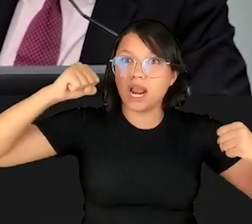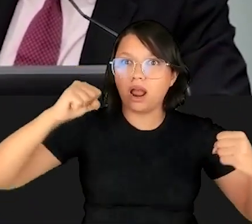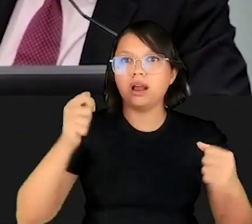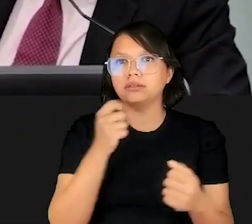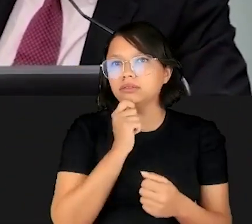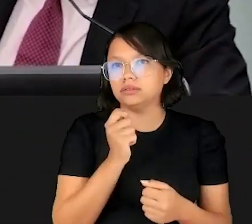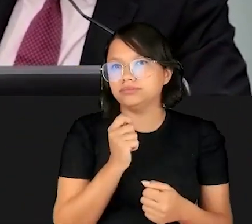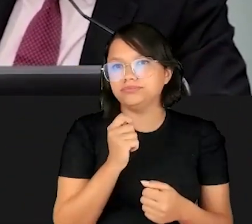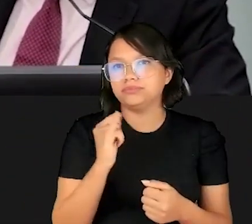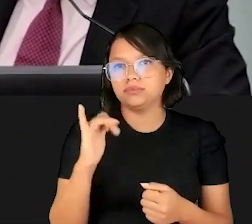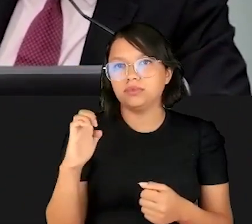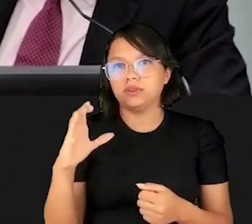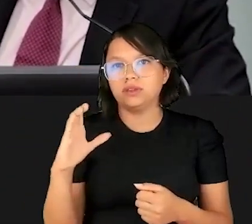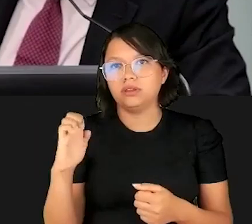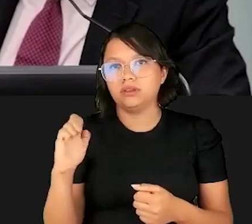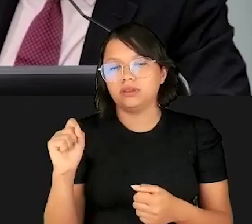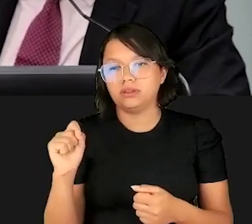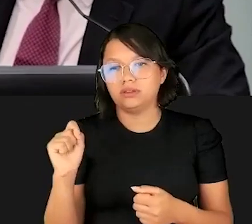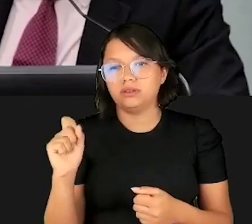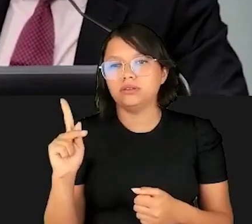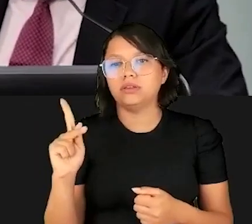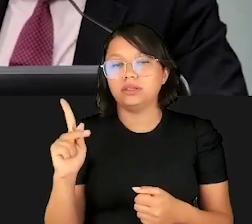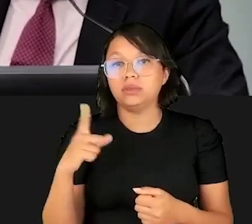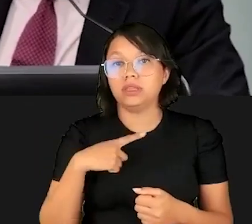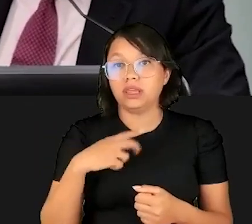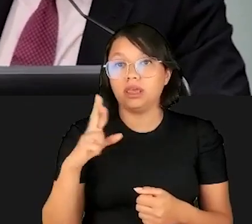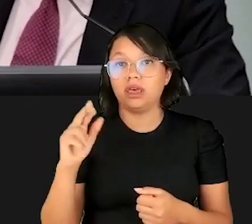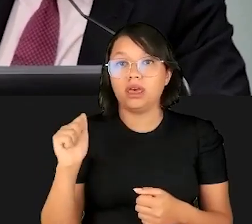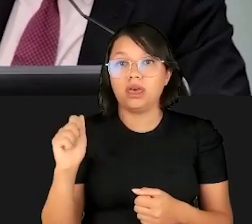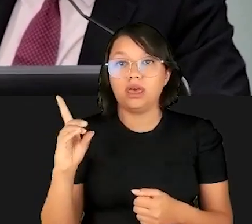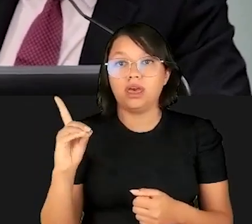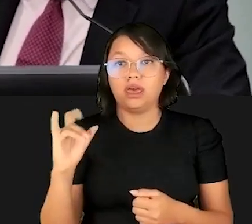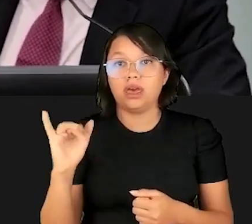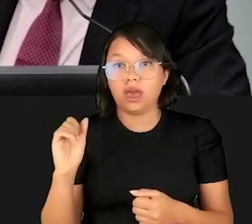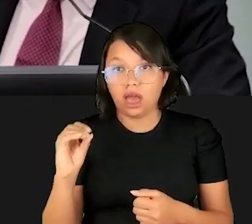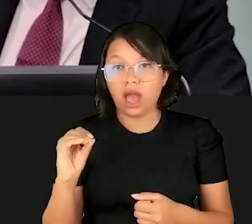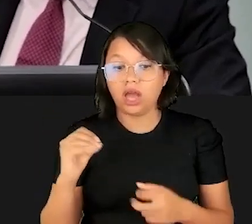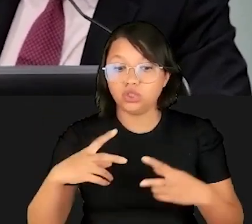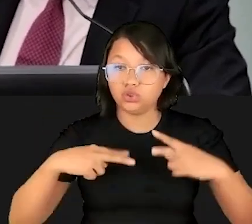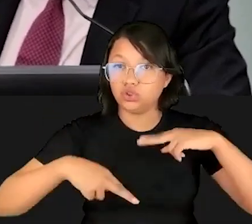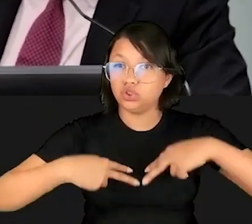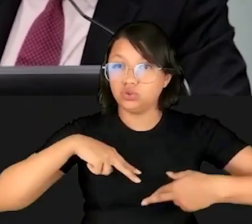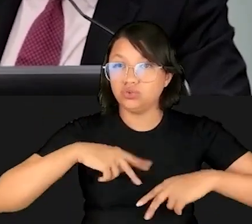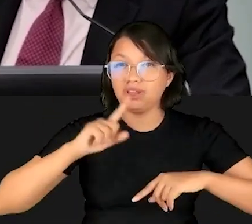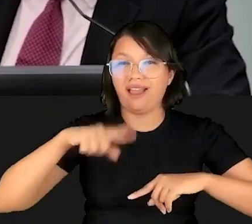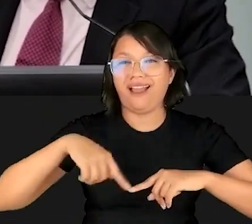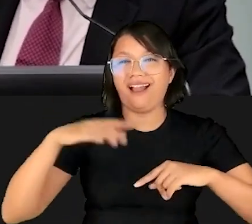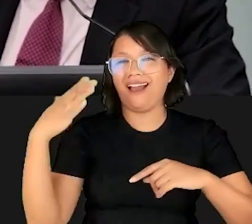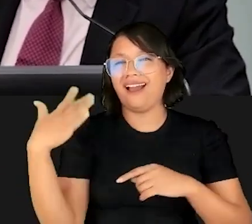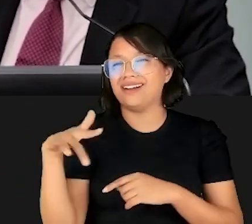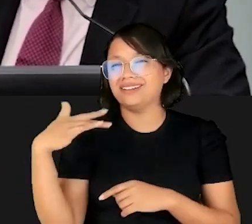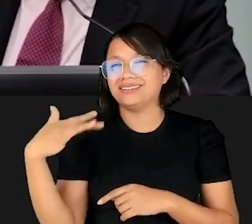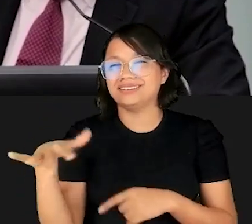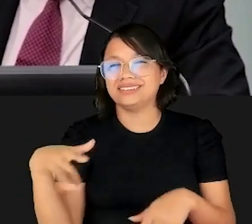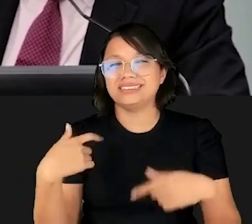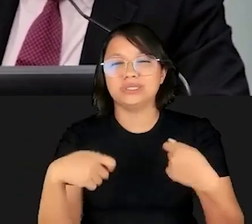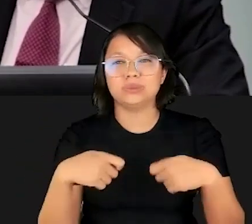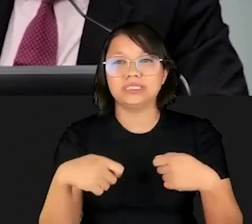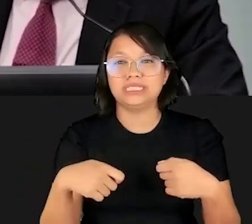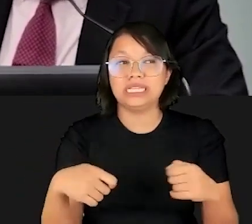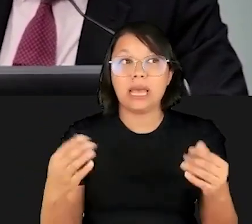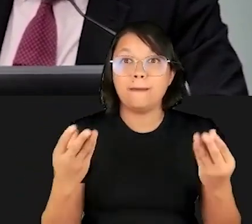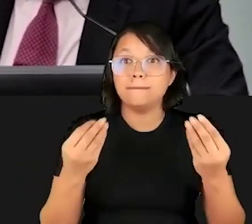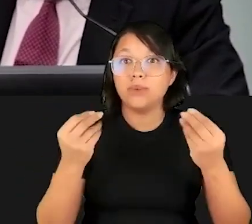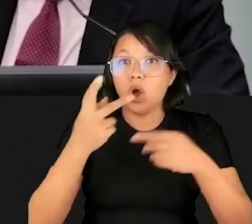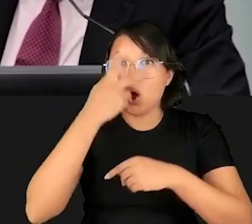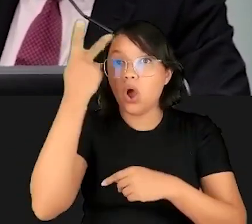ICESP tem a radiocirurgia que eu mencionei para vocês. É um equipamento muito caro. Tem que ter um volume muito grande para justificar a presença